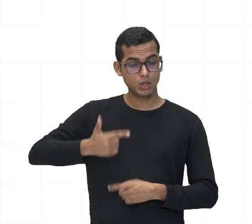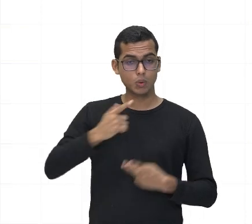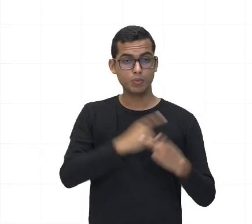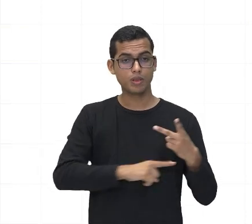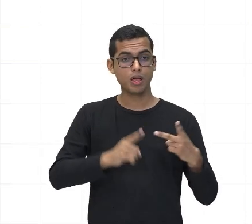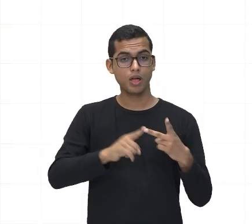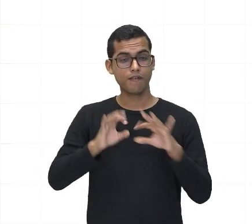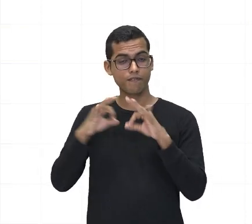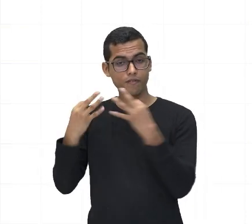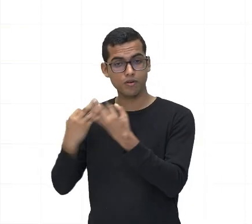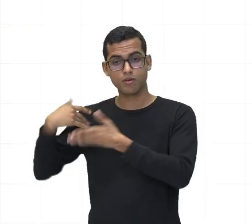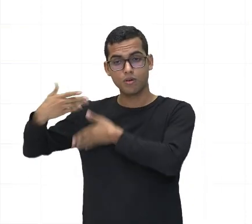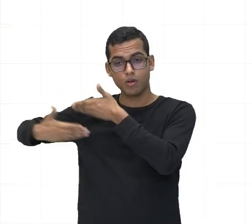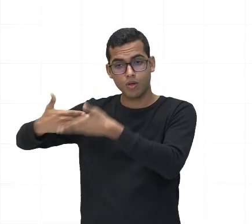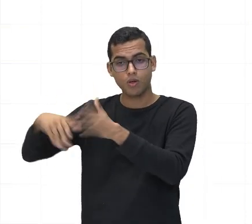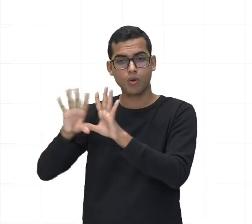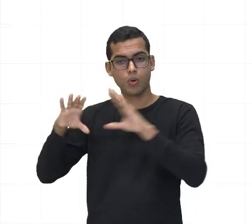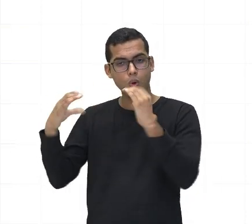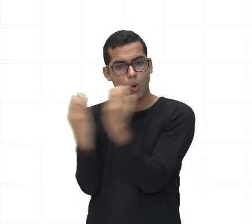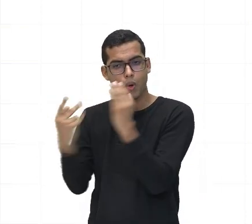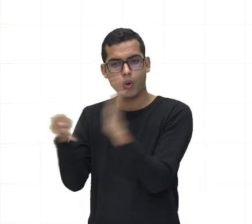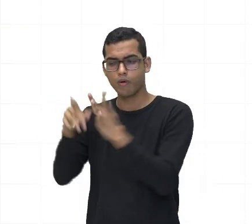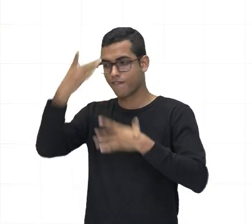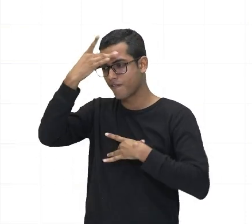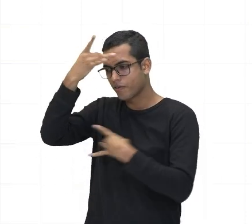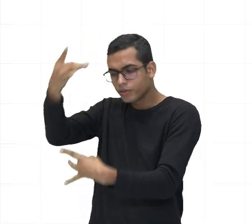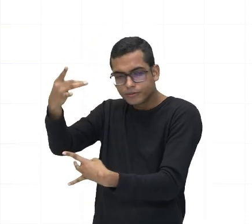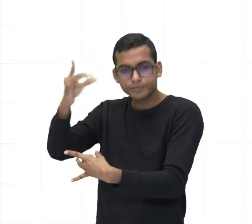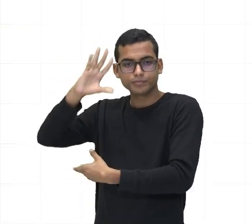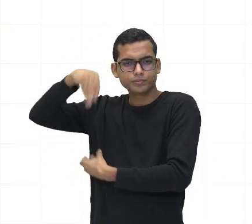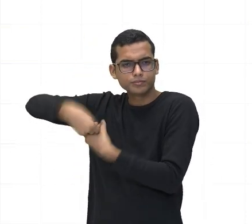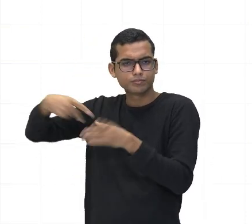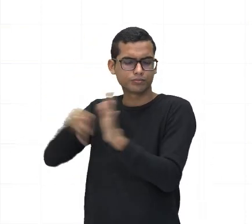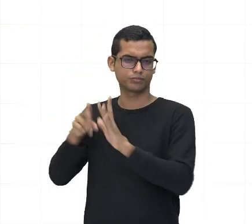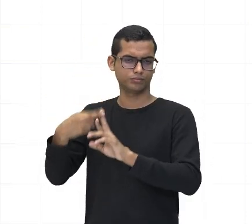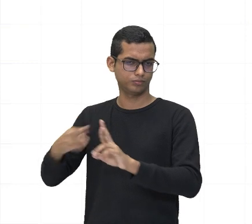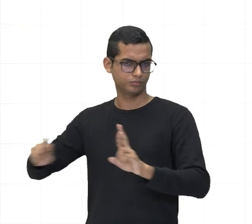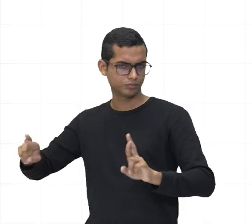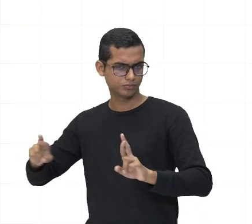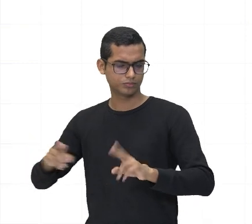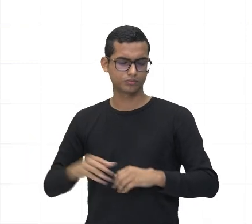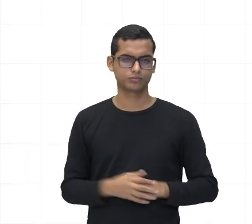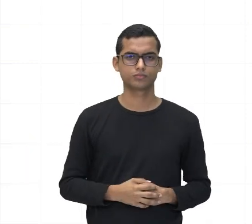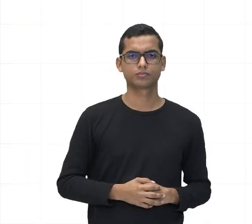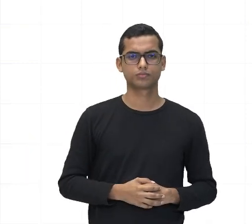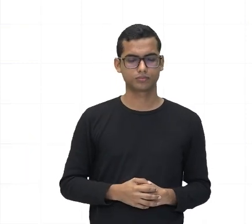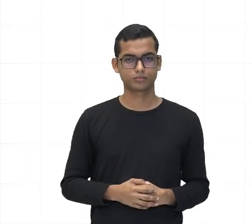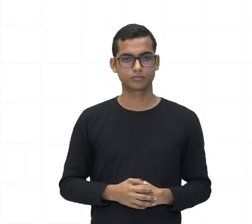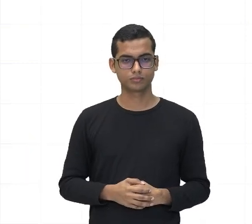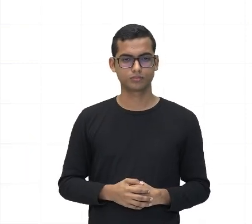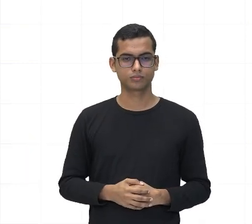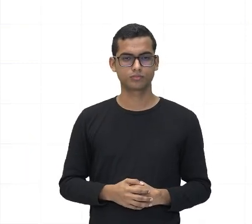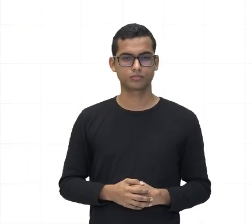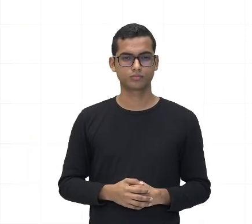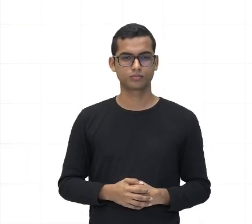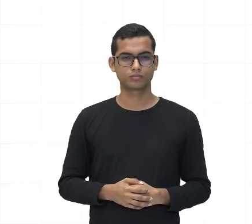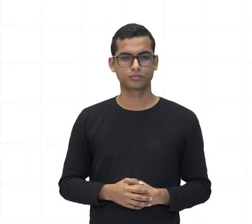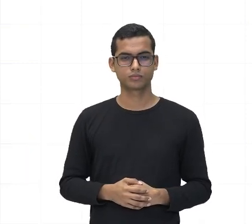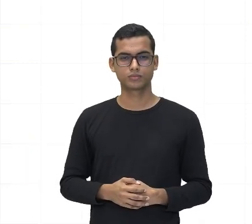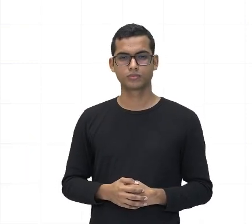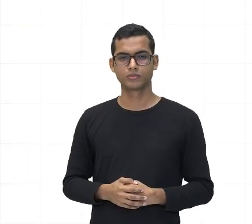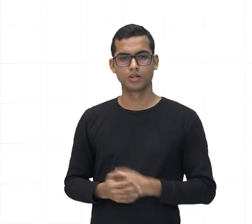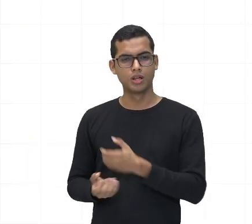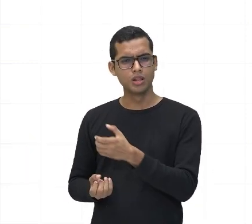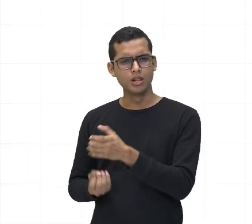caminhada religiosa na comunidade de fé, dentro da religião, né? Forma-se uma